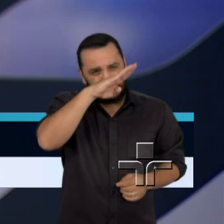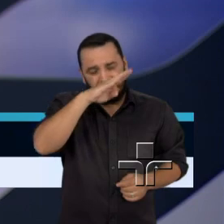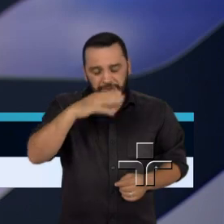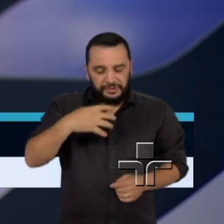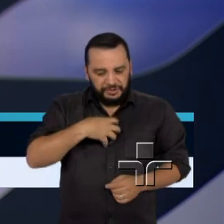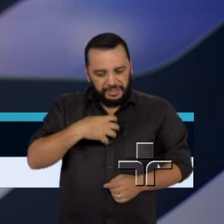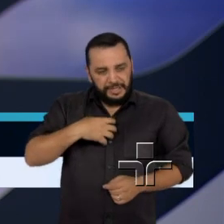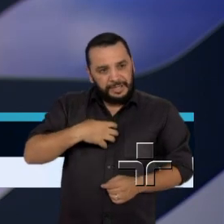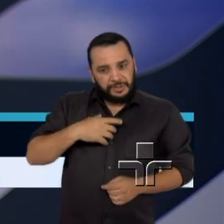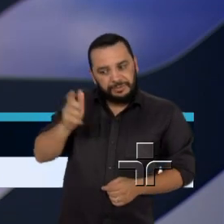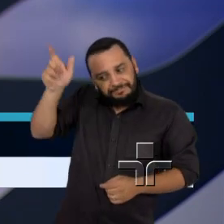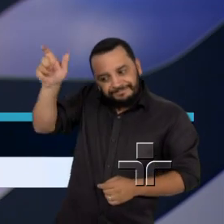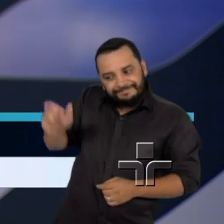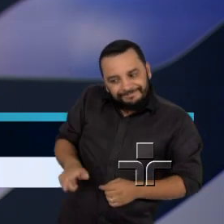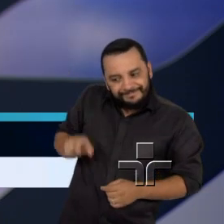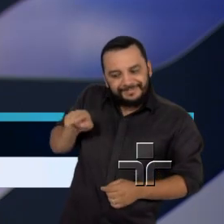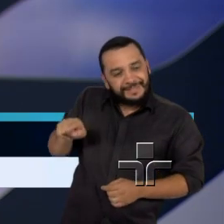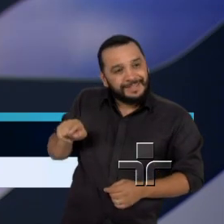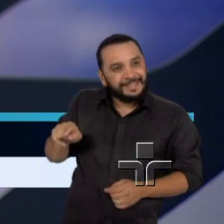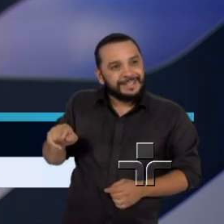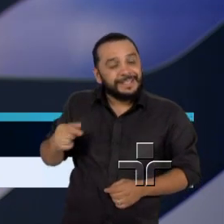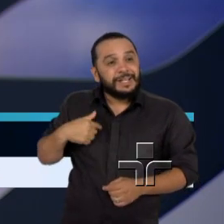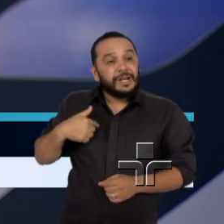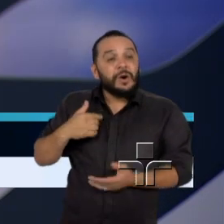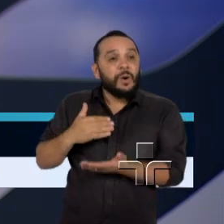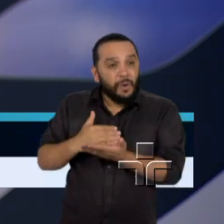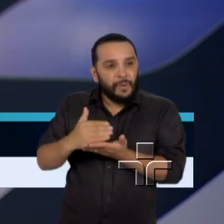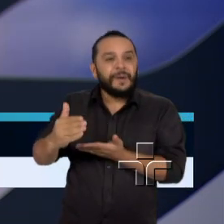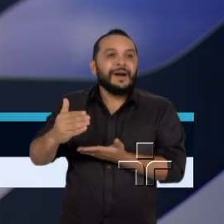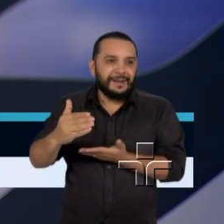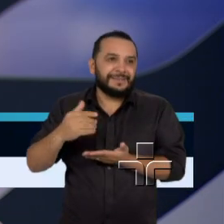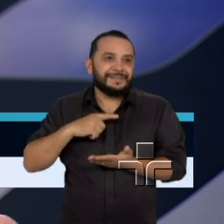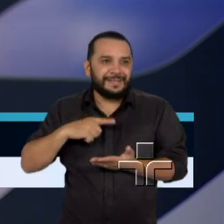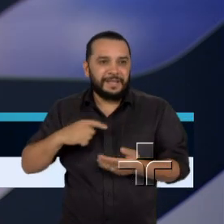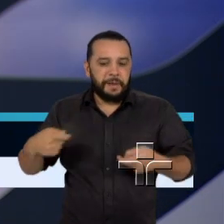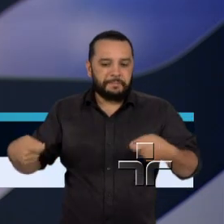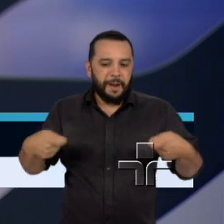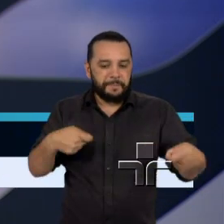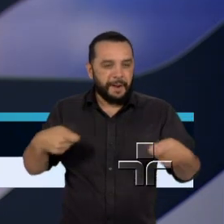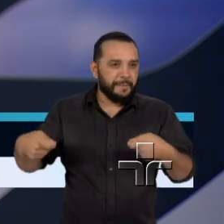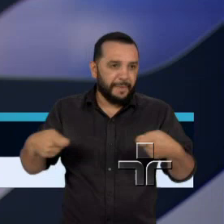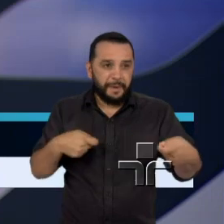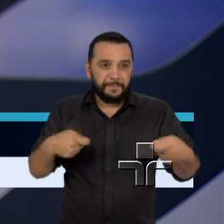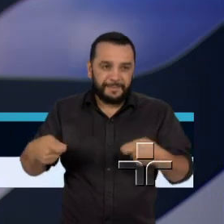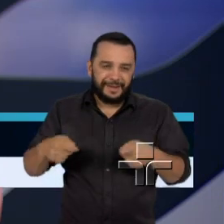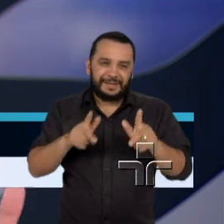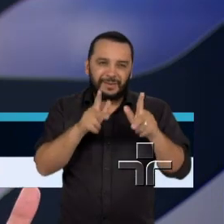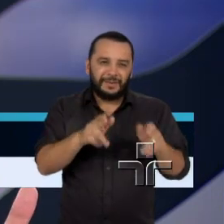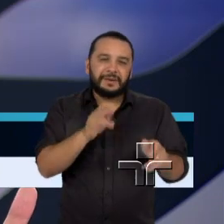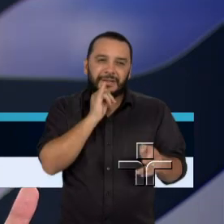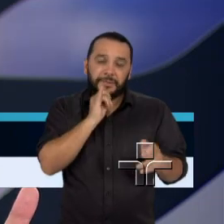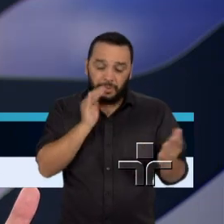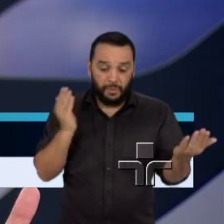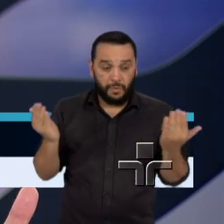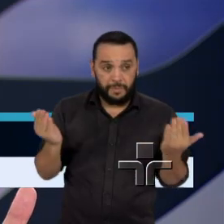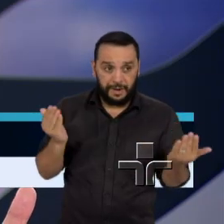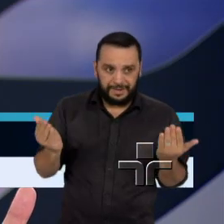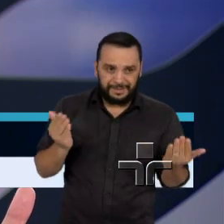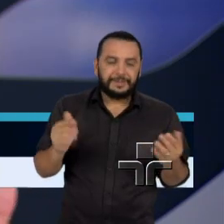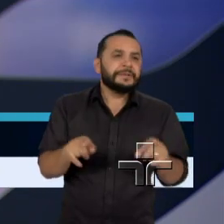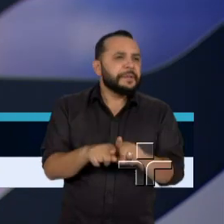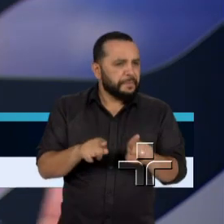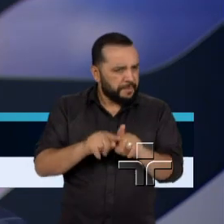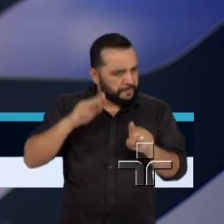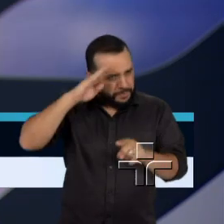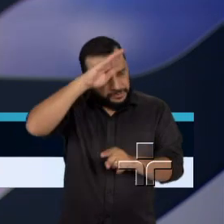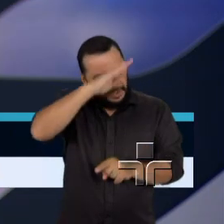do programa, elas vão começar a trazer algum embate com outras personalidades. Eu gosto muito de fazer uma comparação, não sou só eu, o próprio Bolsonaro gosta dessa